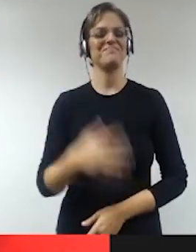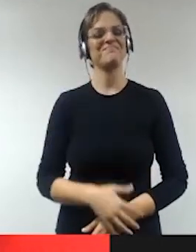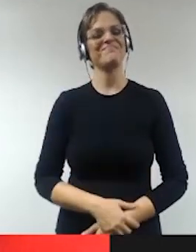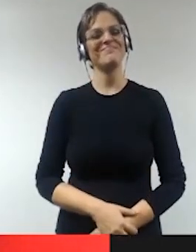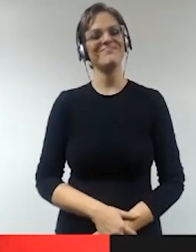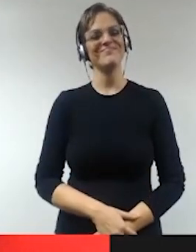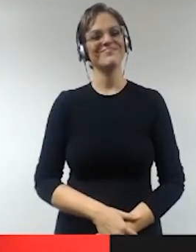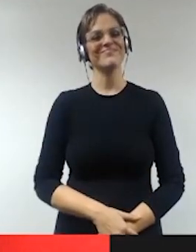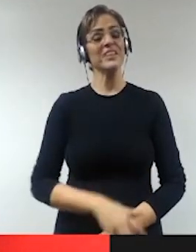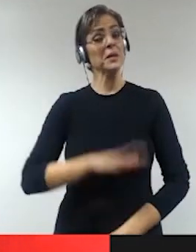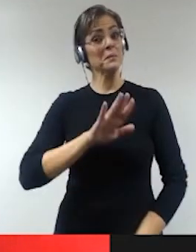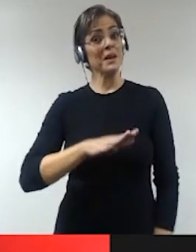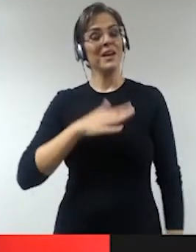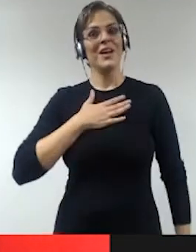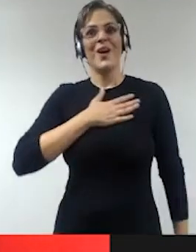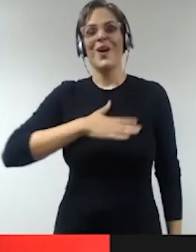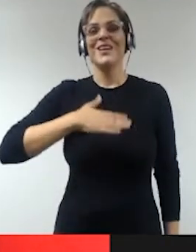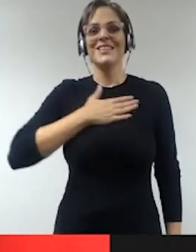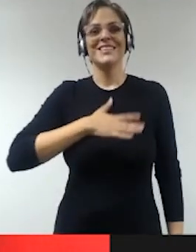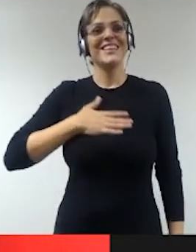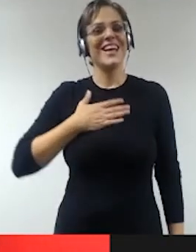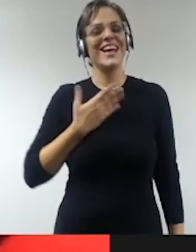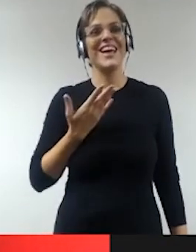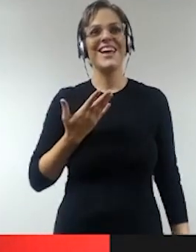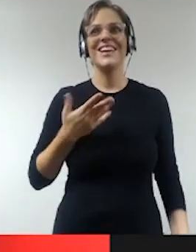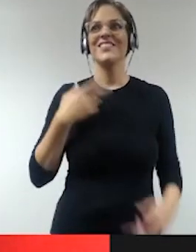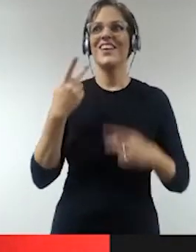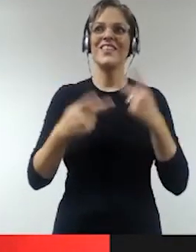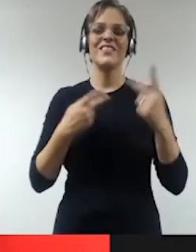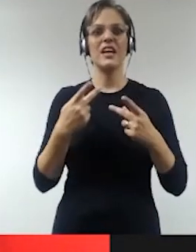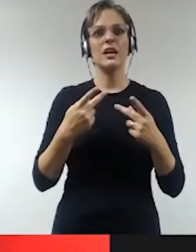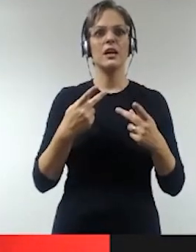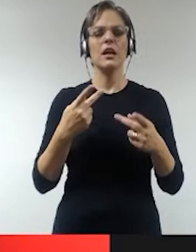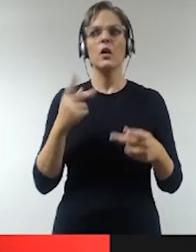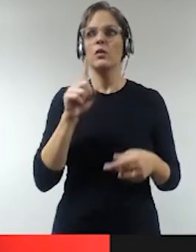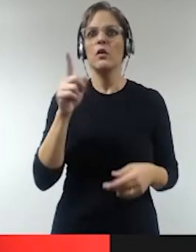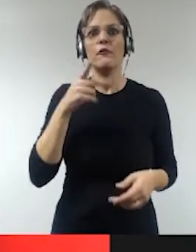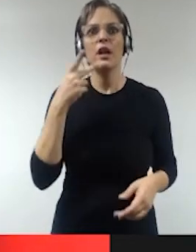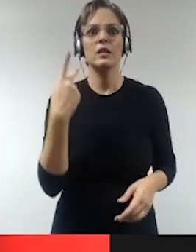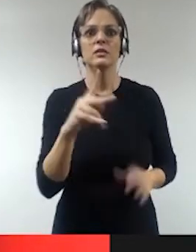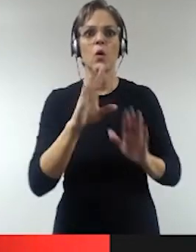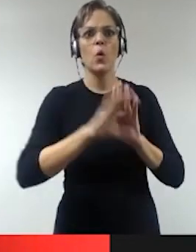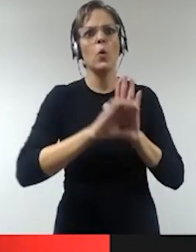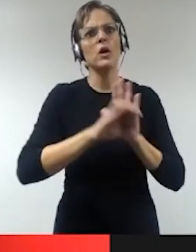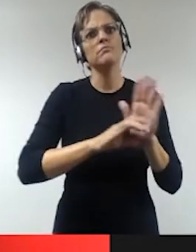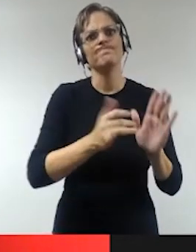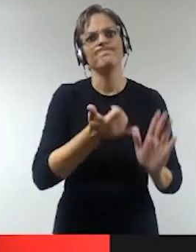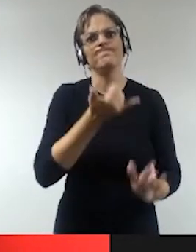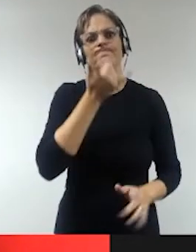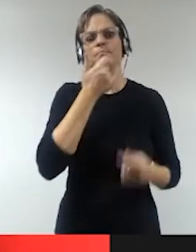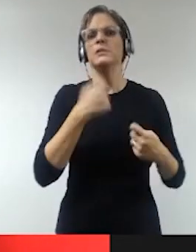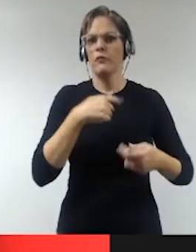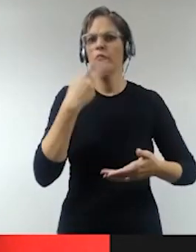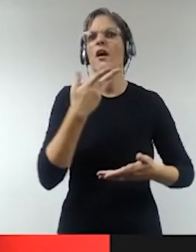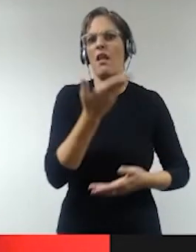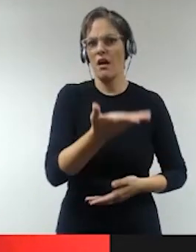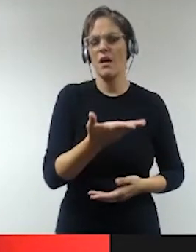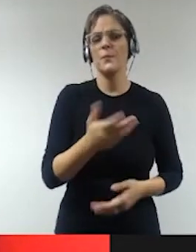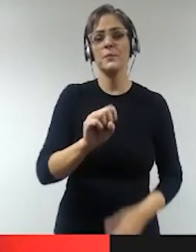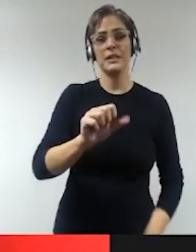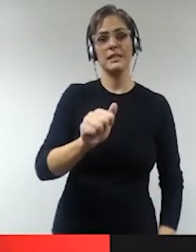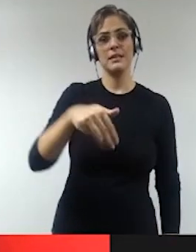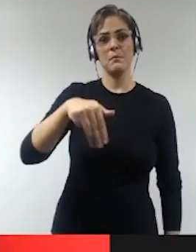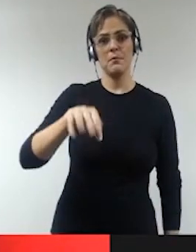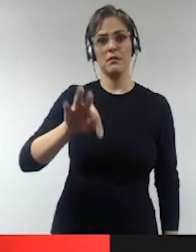tanto nas falas que eu omiti o seu currículo e eu preciso sanar essa falha. A doutora Samanta Ribeiro Meia, ela